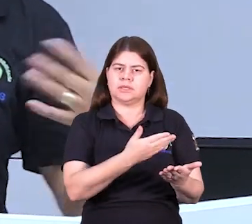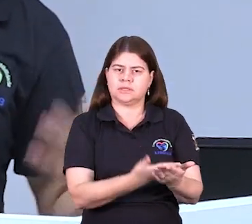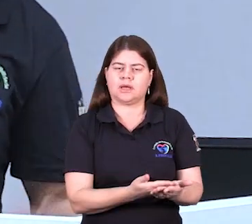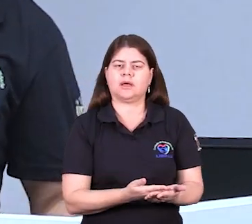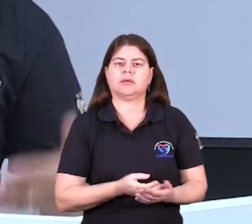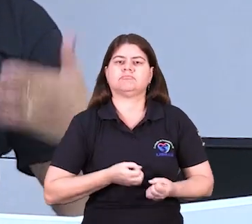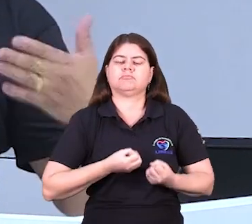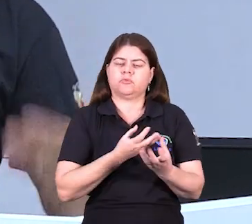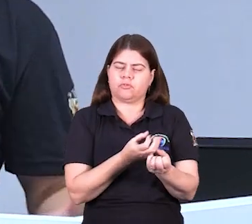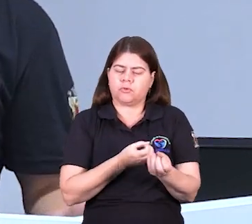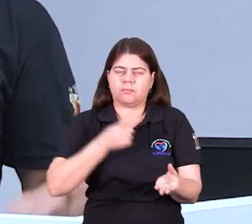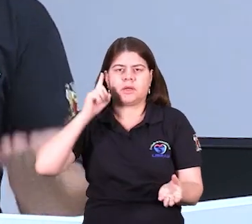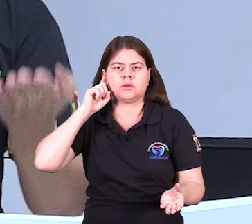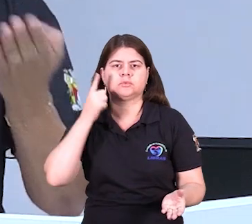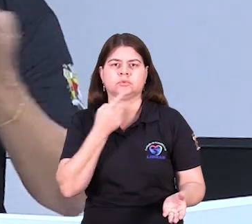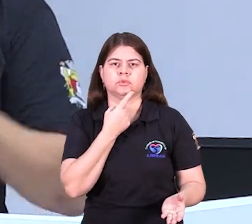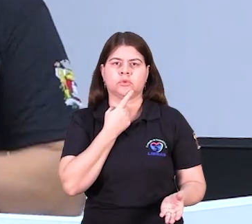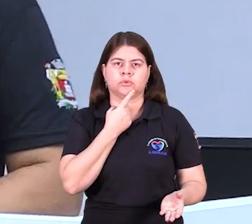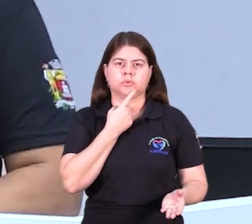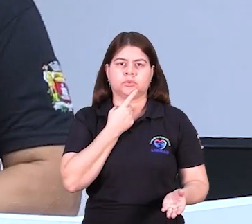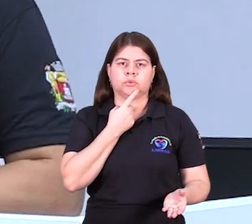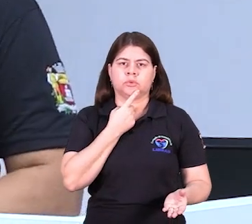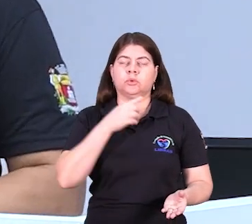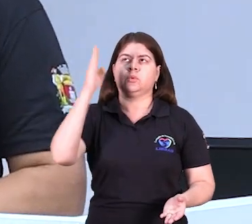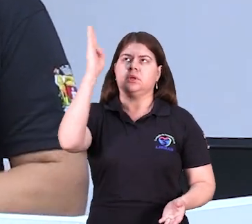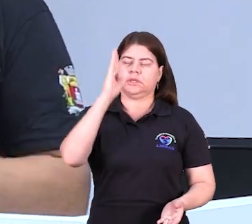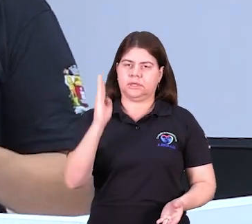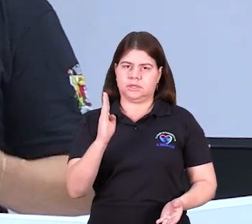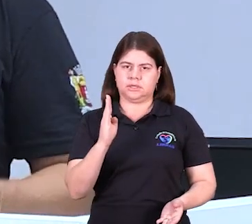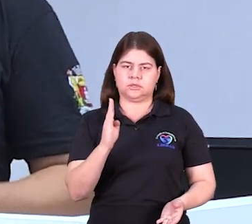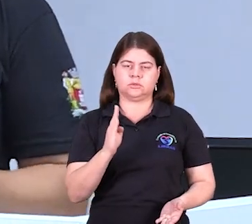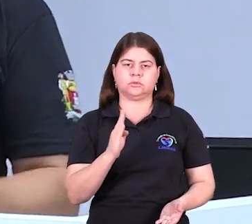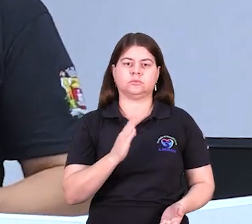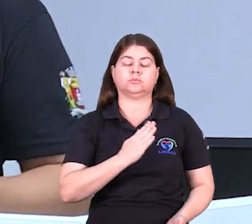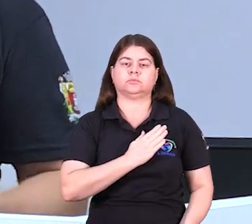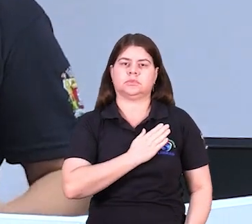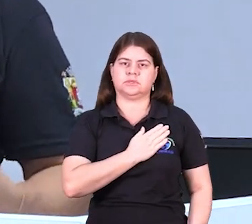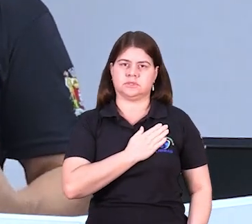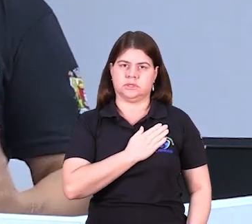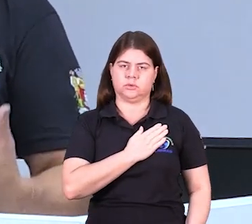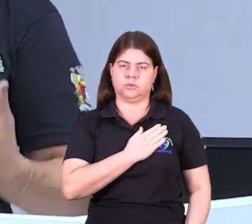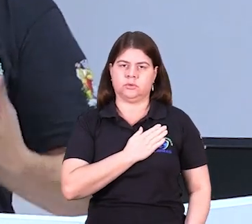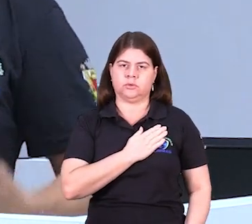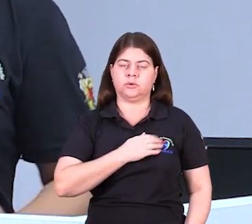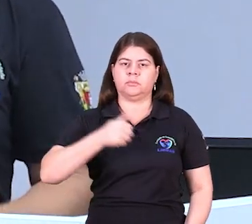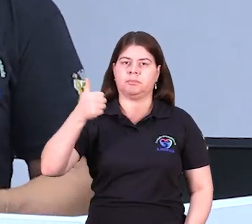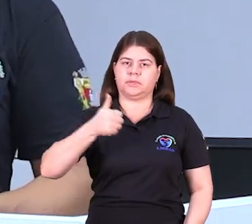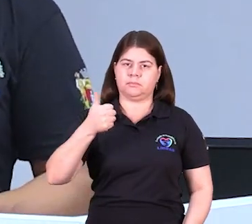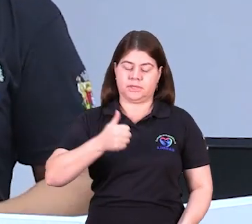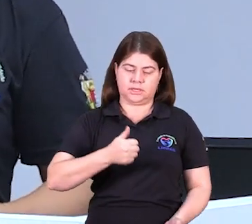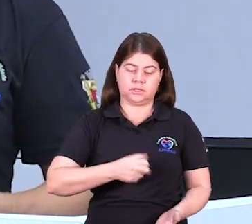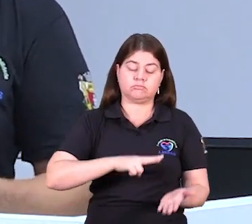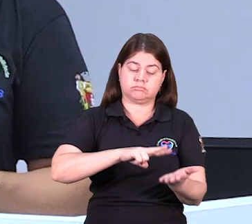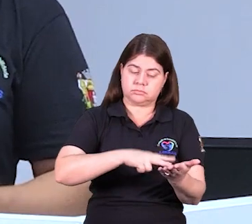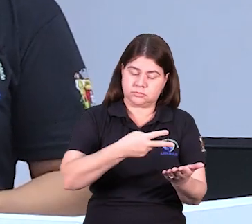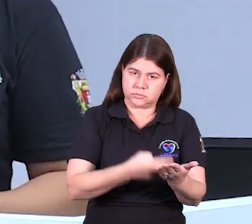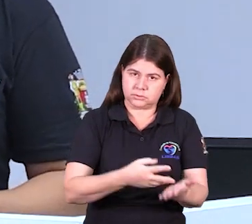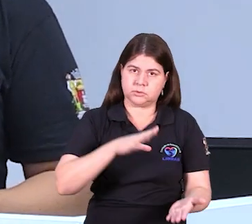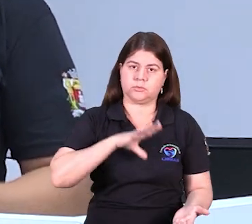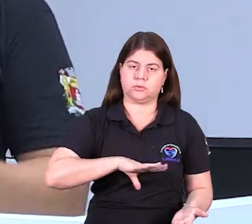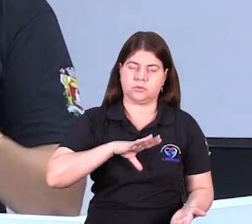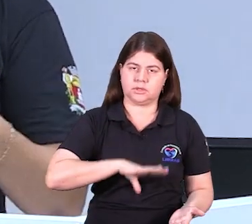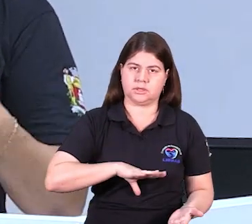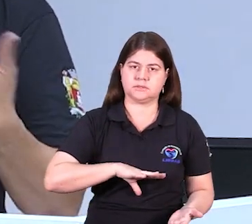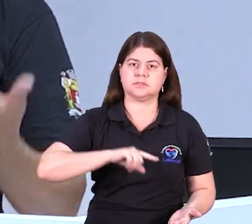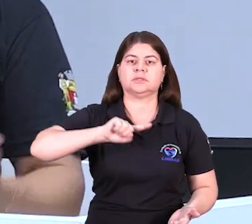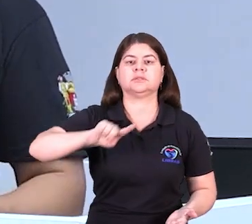gente pegou esse hino, nós traduzimos para o português, que fosse uma linguagem mais fácil para nós mesmos como